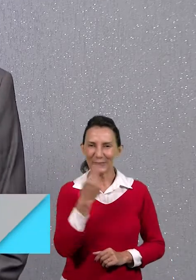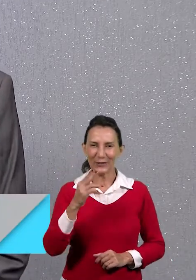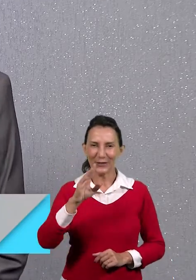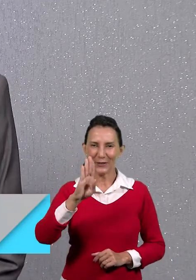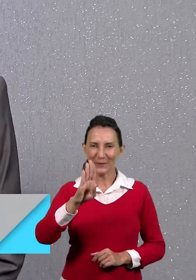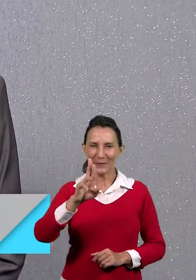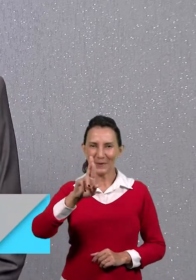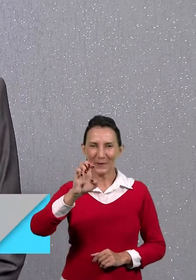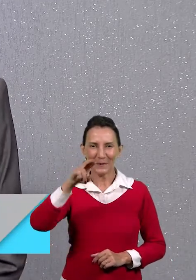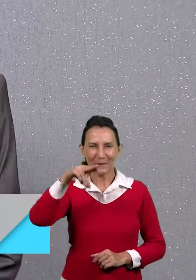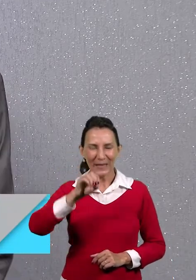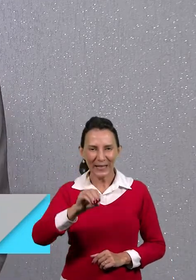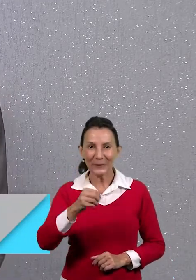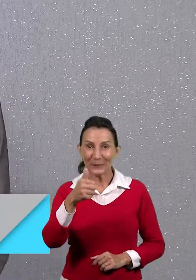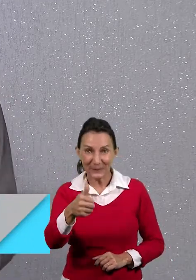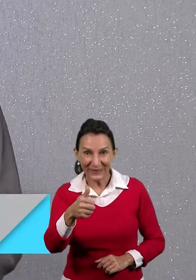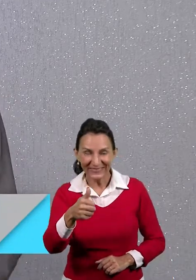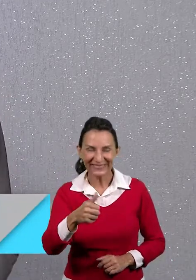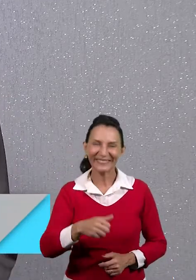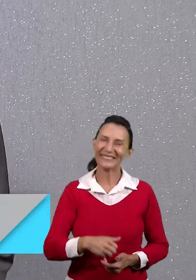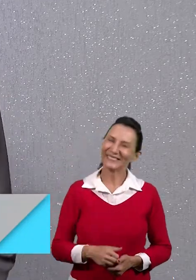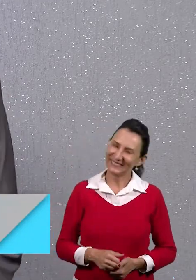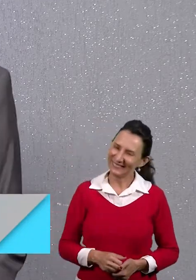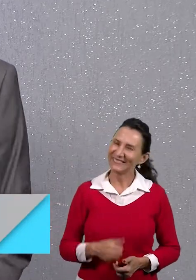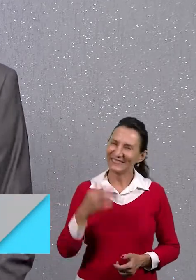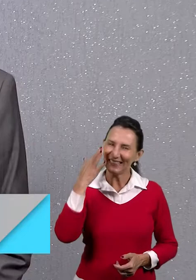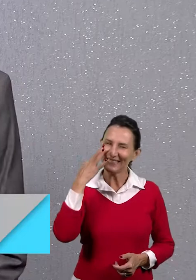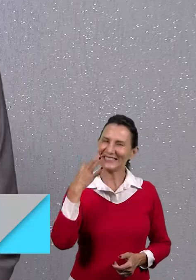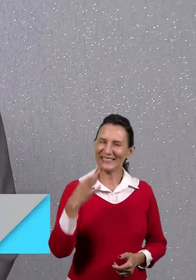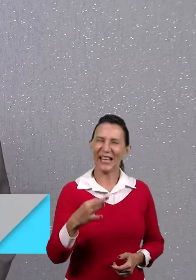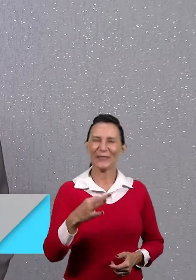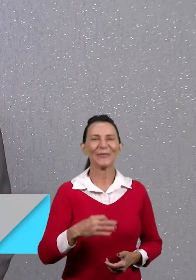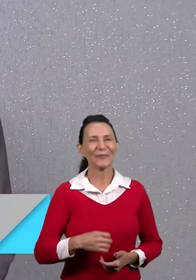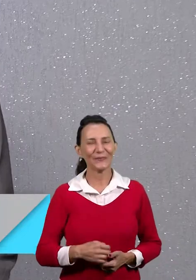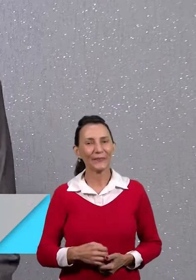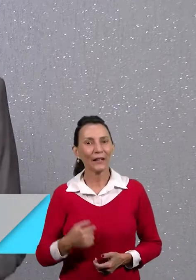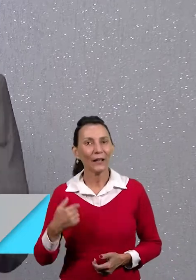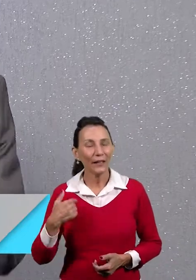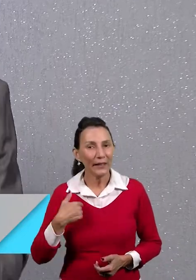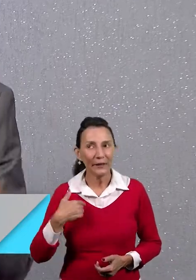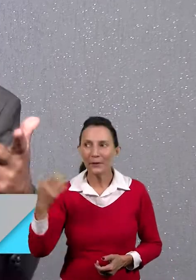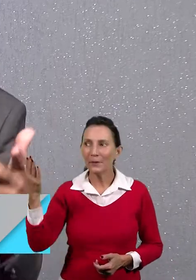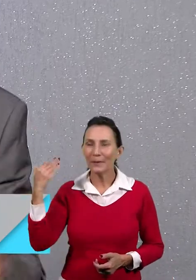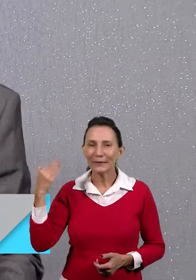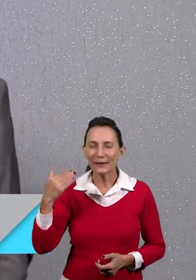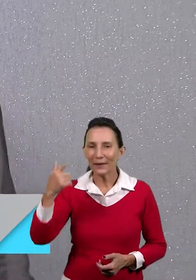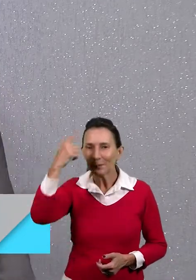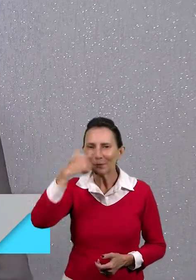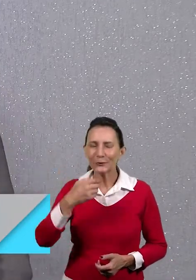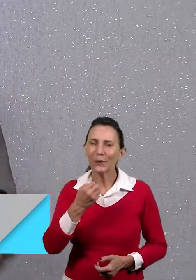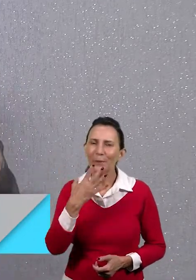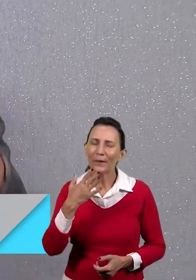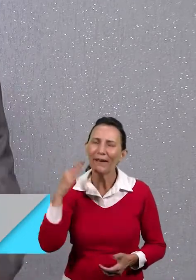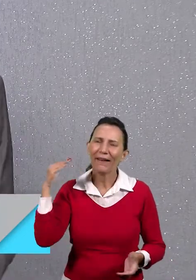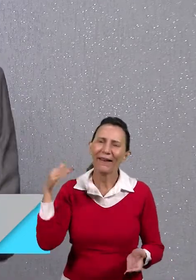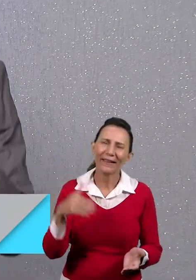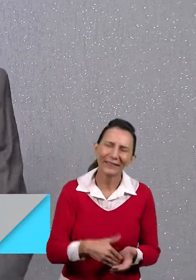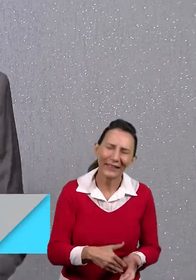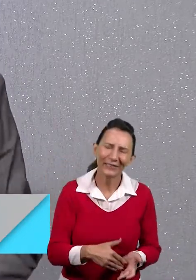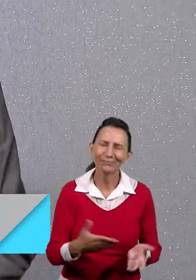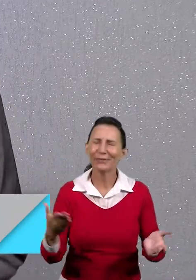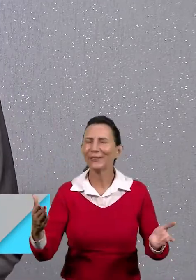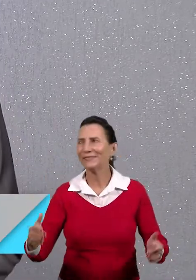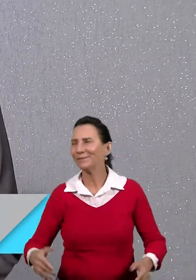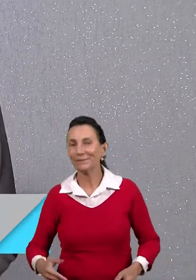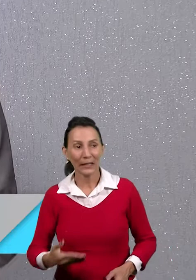servo. Tudo bem com você por aí? Ah, com certeza, né? Mas eu era uma bênção até aqui. Puxa vida, o pastor Jorge acabou